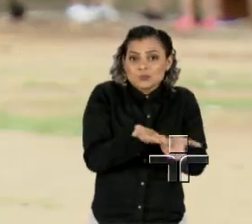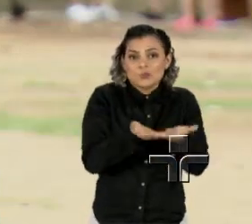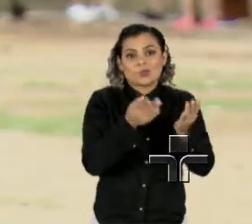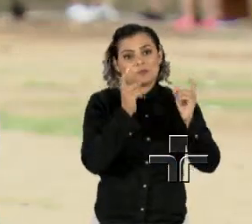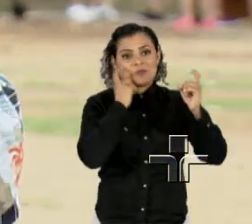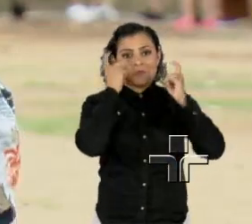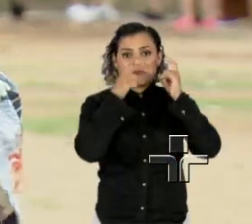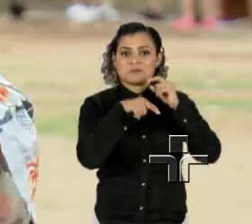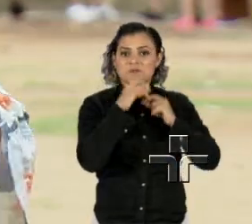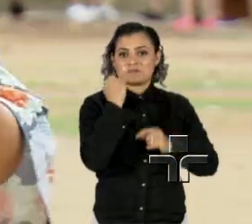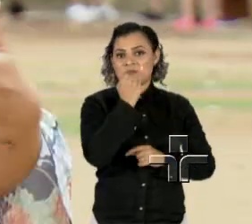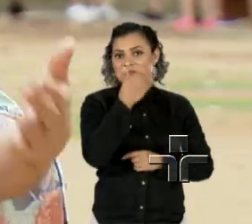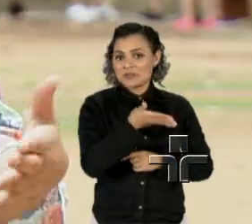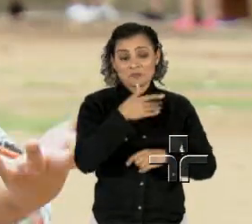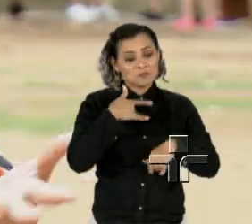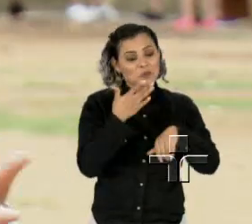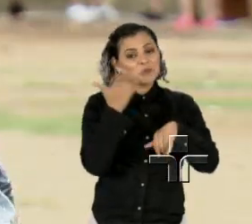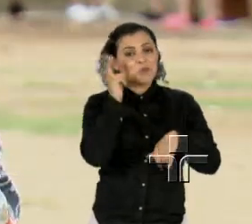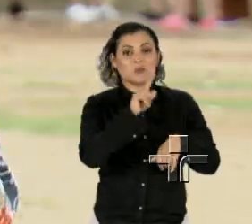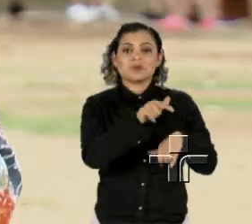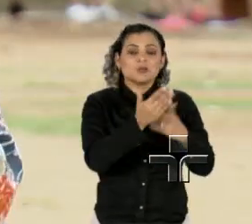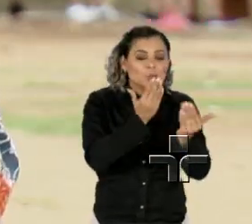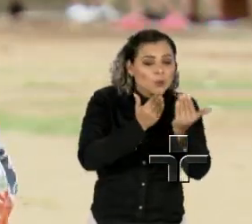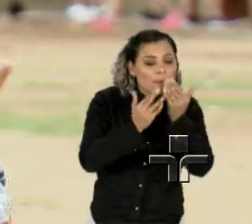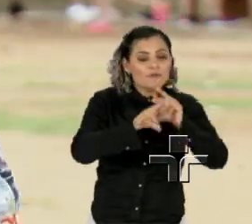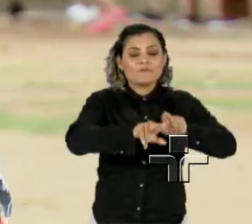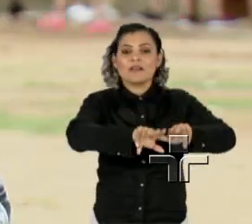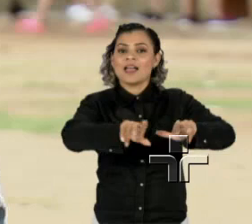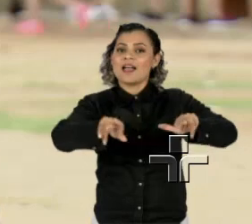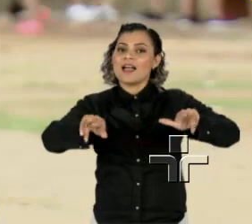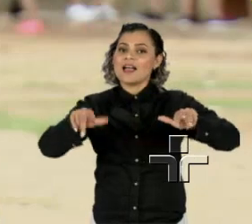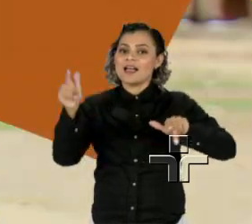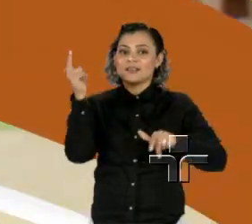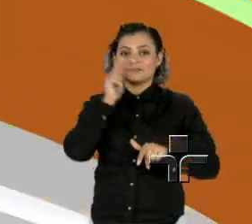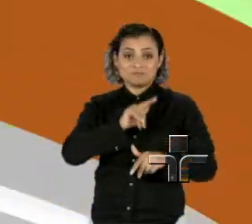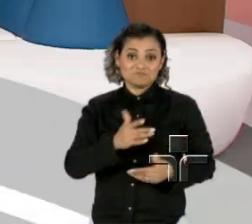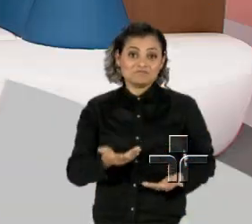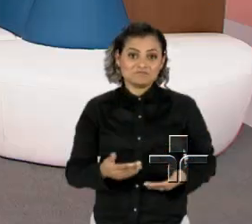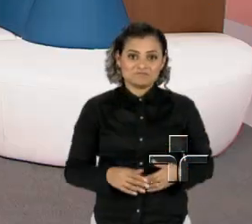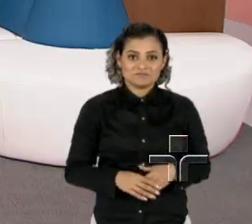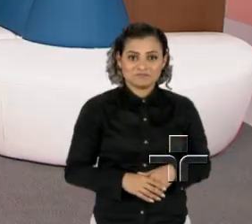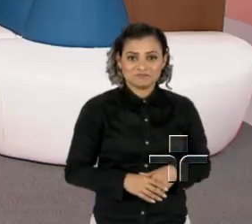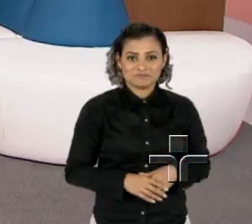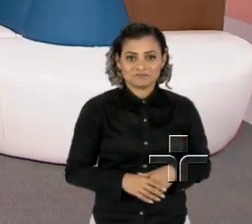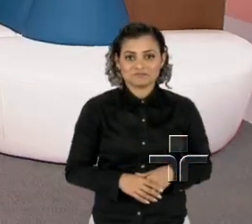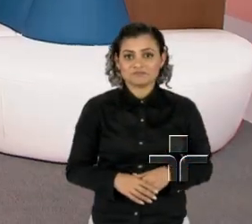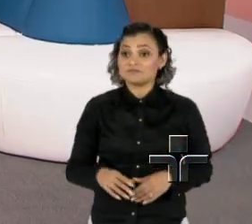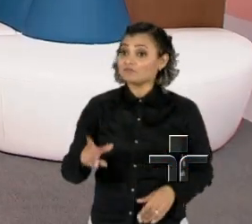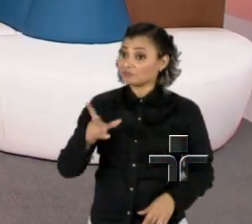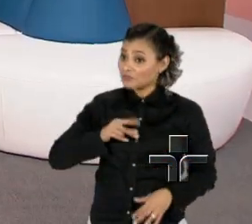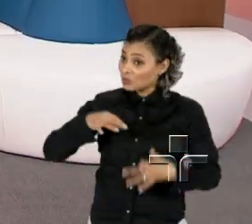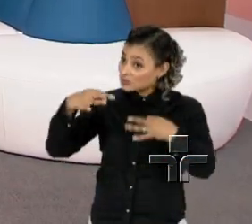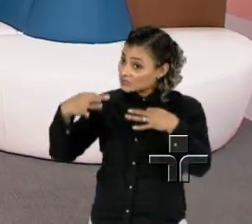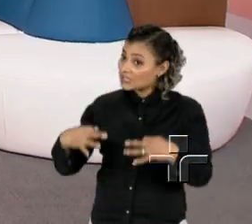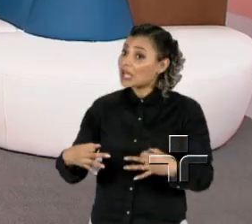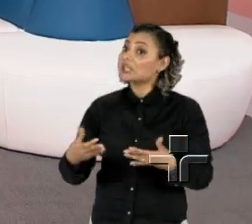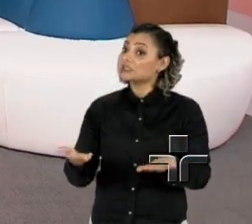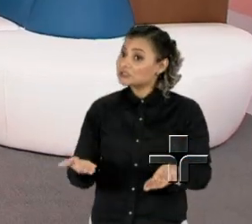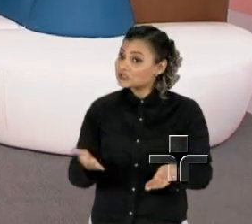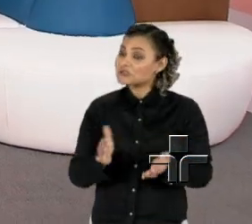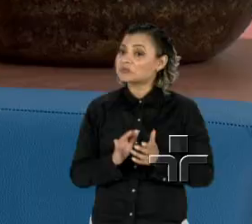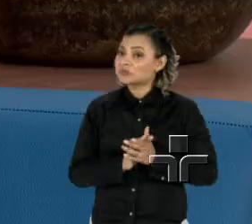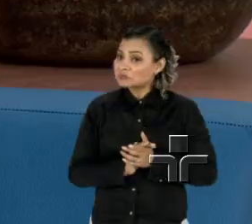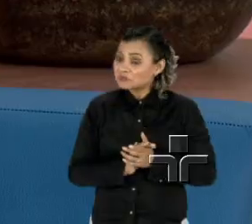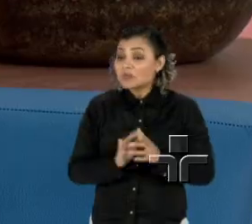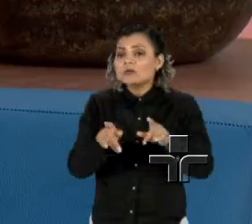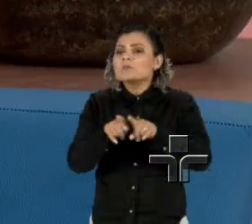importante, inclusive para ele ter contato com vários alimentos e ter uma dieta variada. Ela está fazendo direitinho, né?